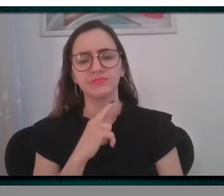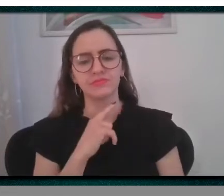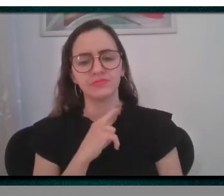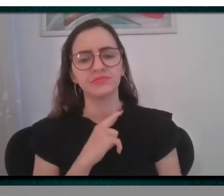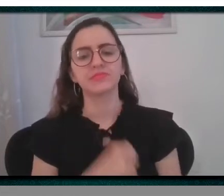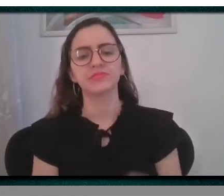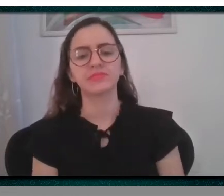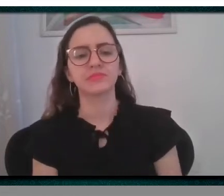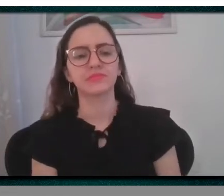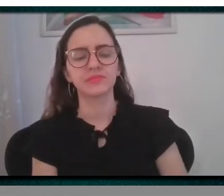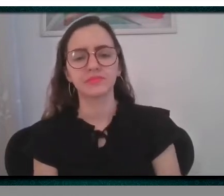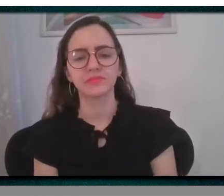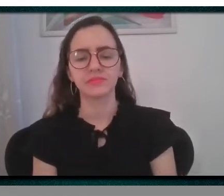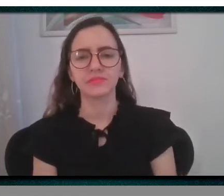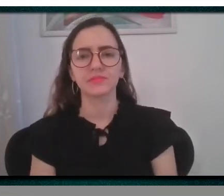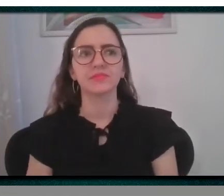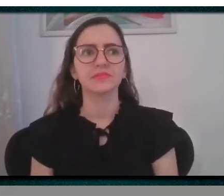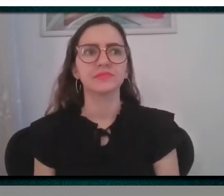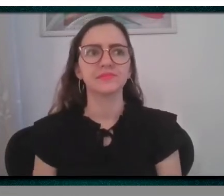Autoionização da água.